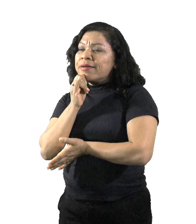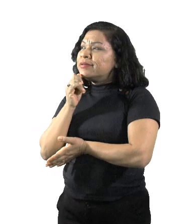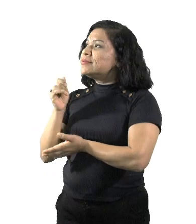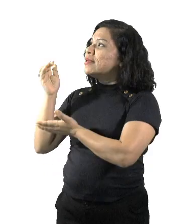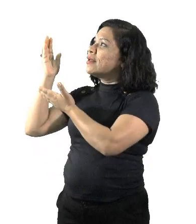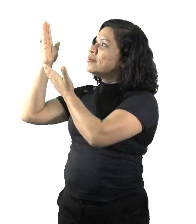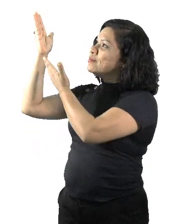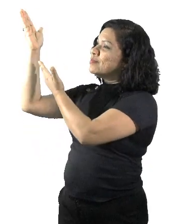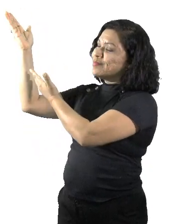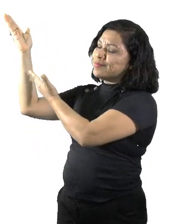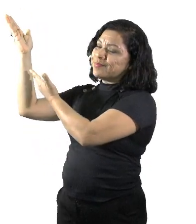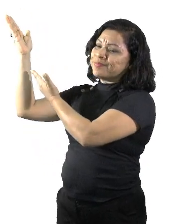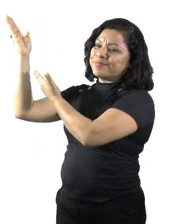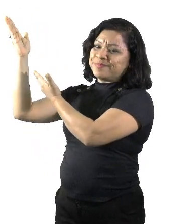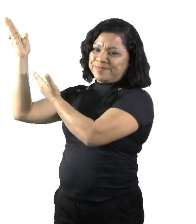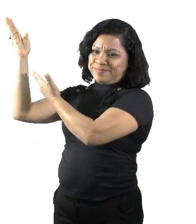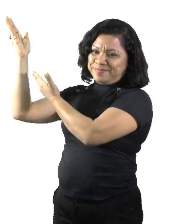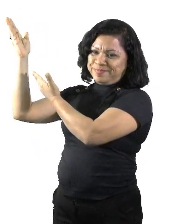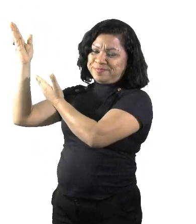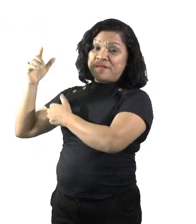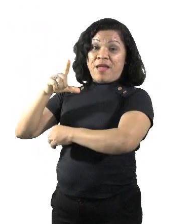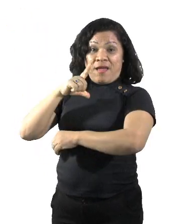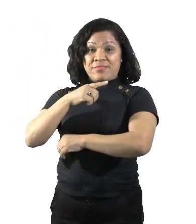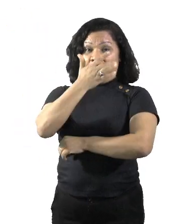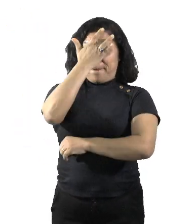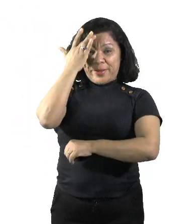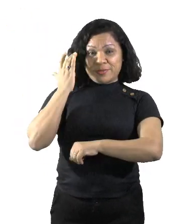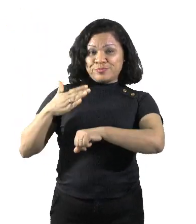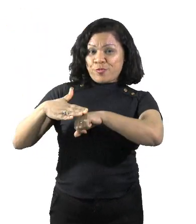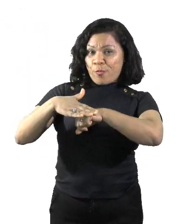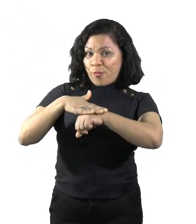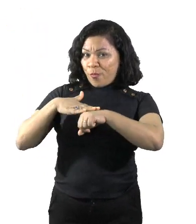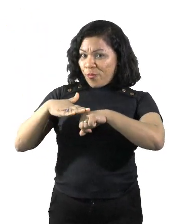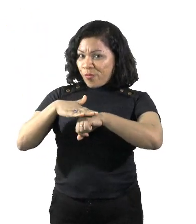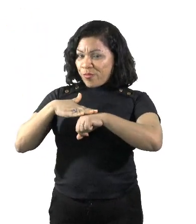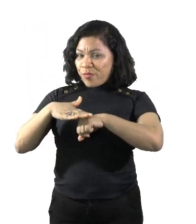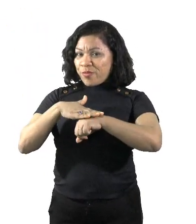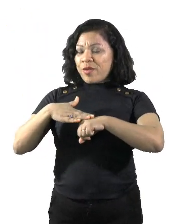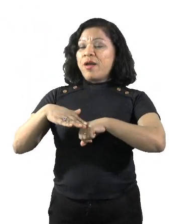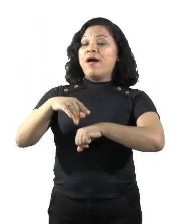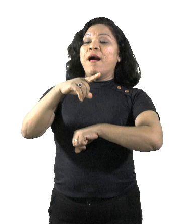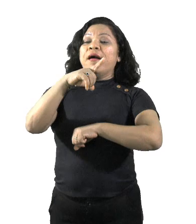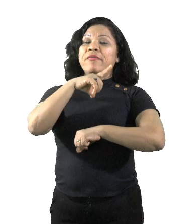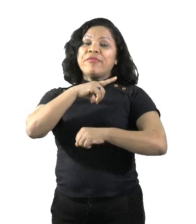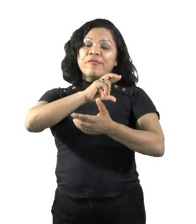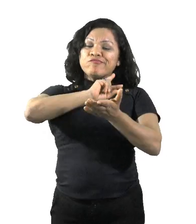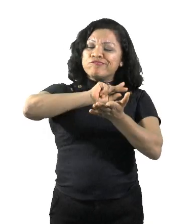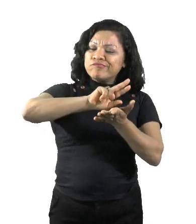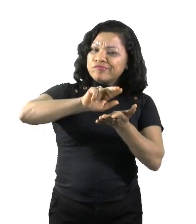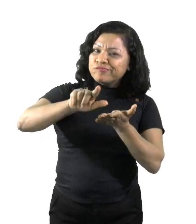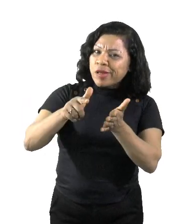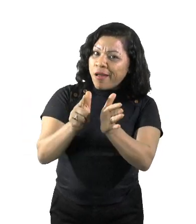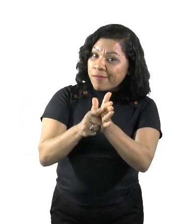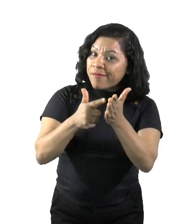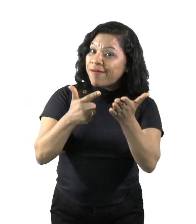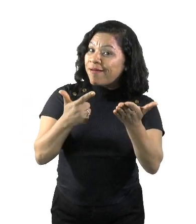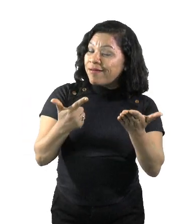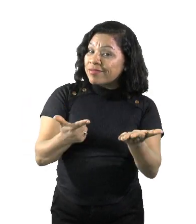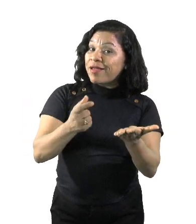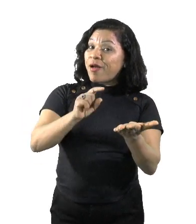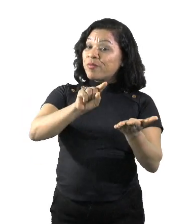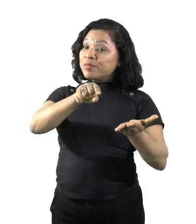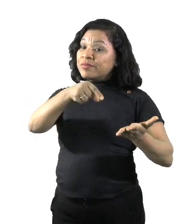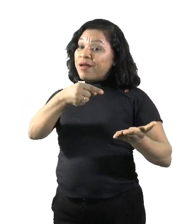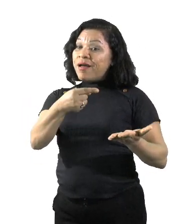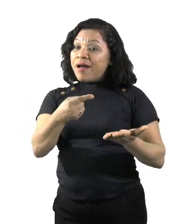pessoas conversando. A outra imagem mostra vários exemplos de jornais e na outra